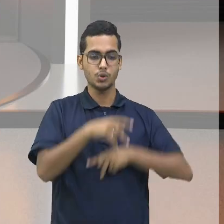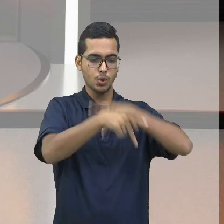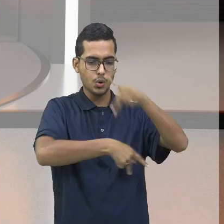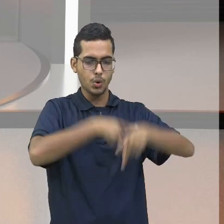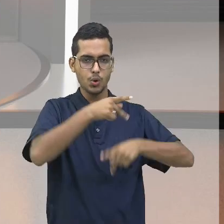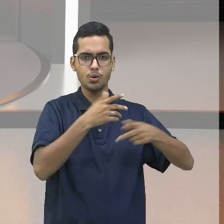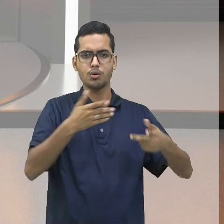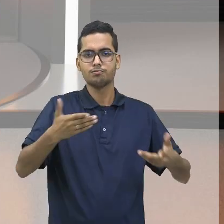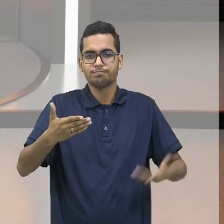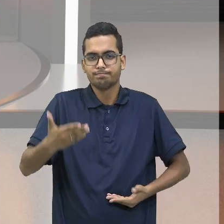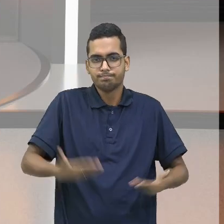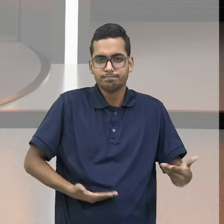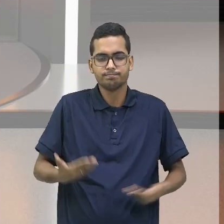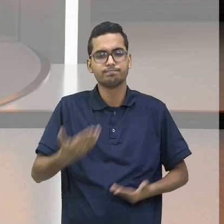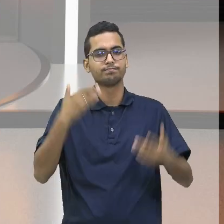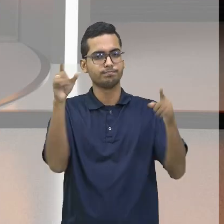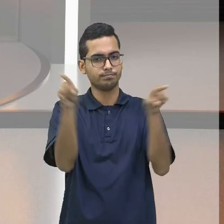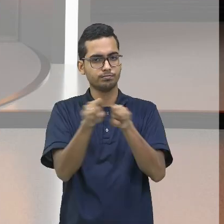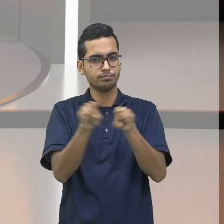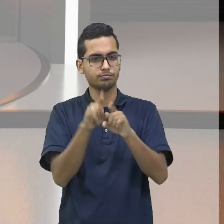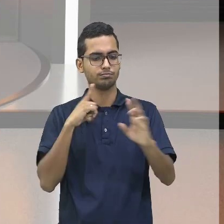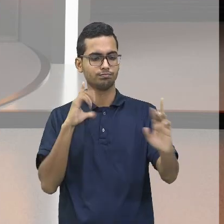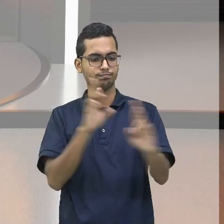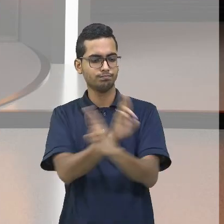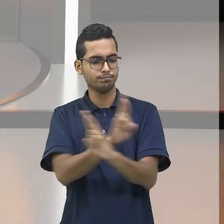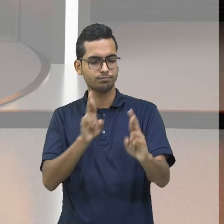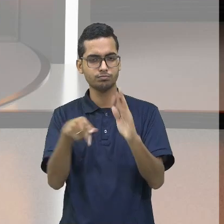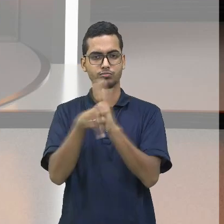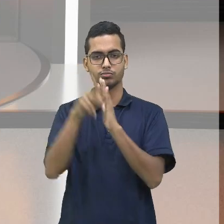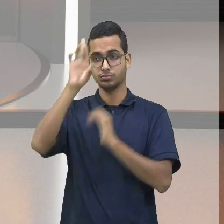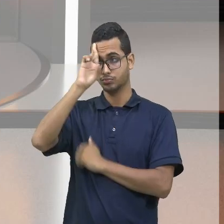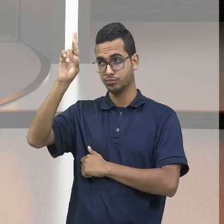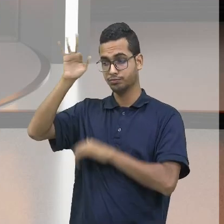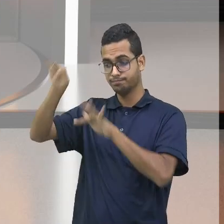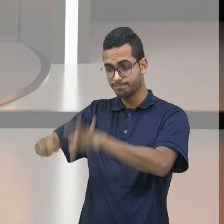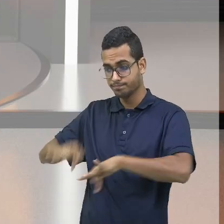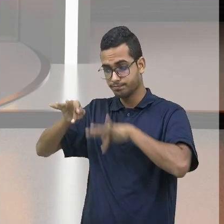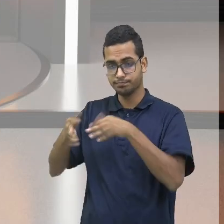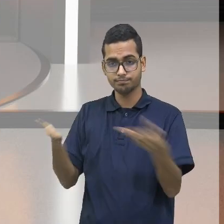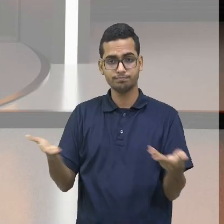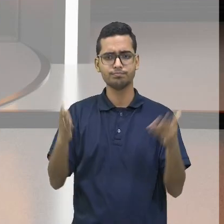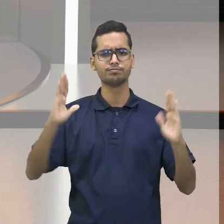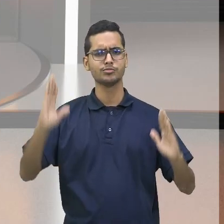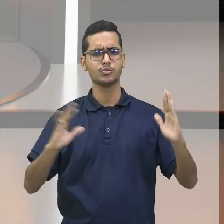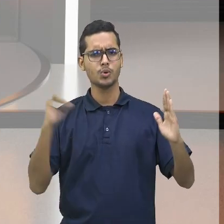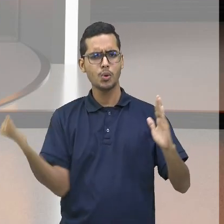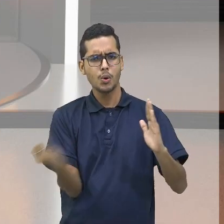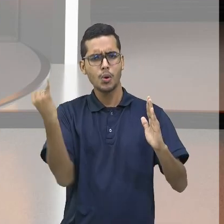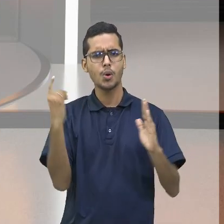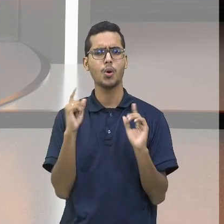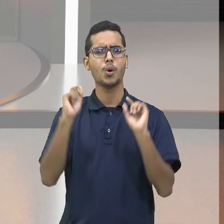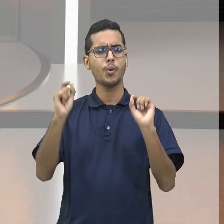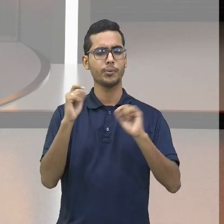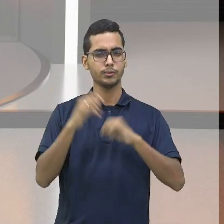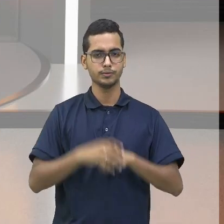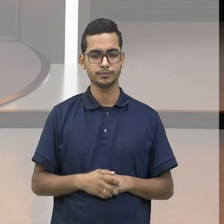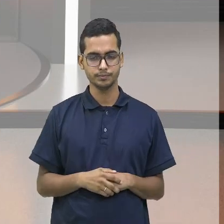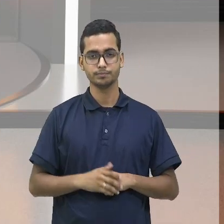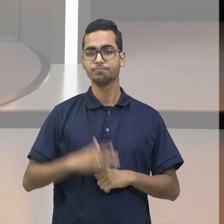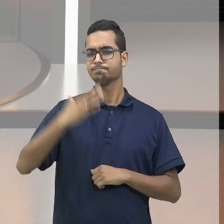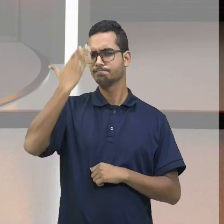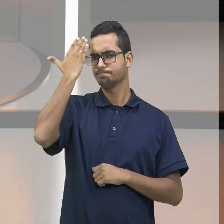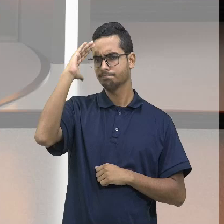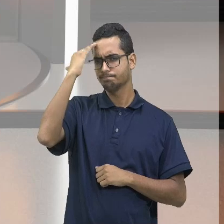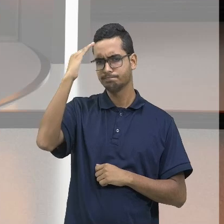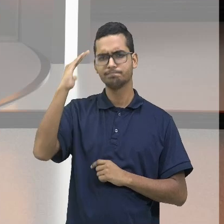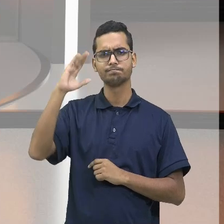aluno, é um ponto muito importante da aula, que é justamente essa transição, a